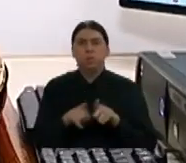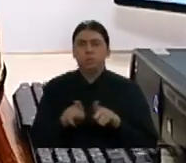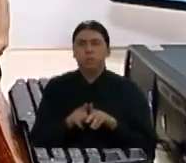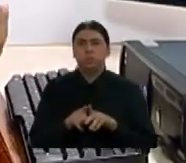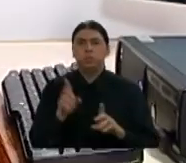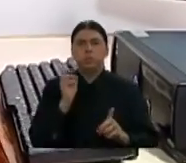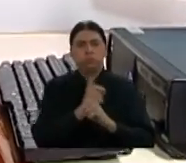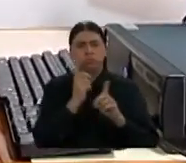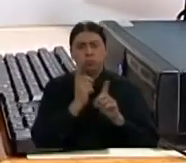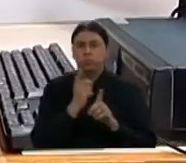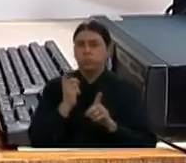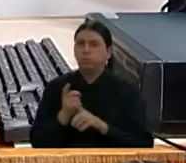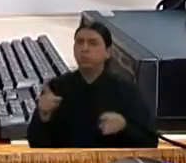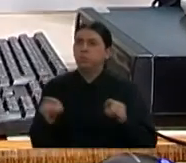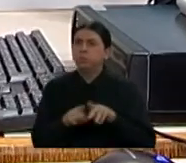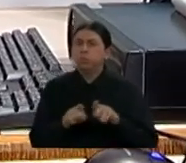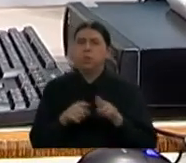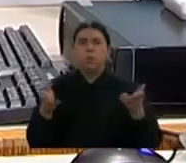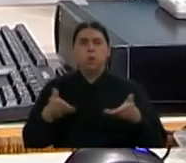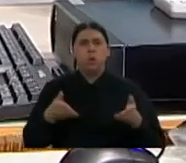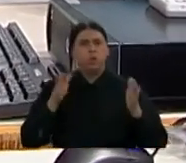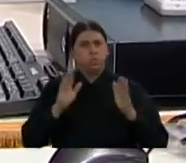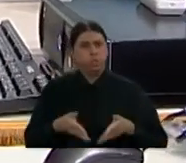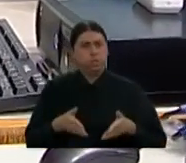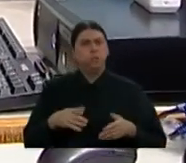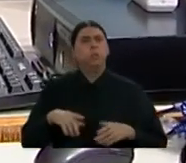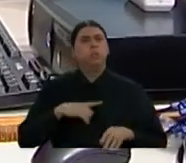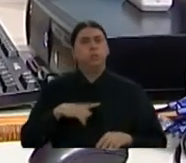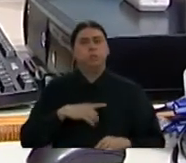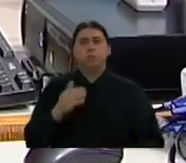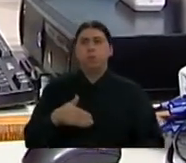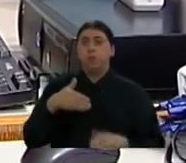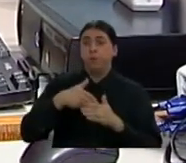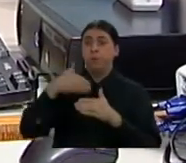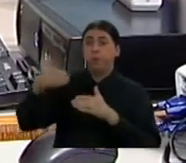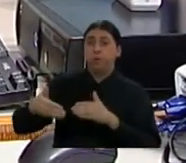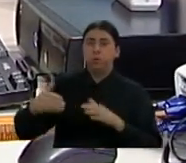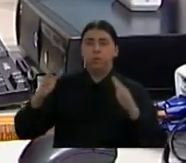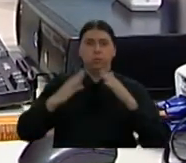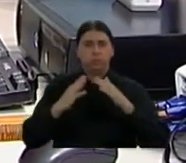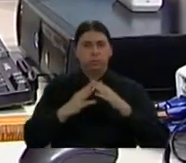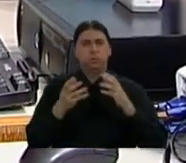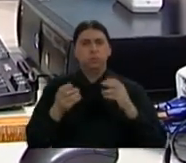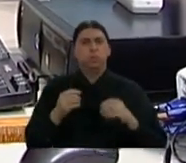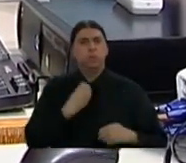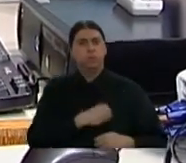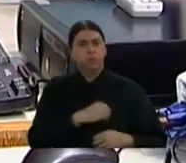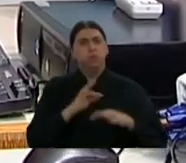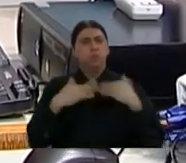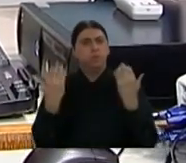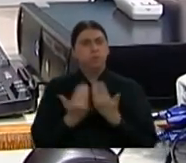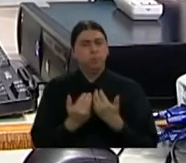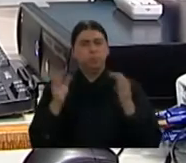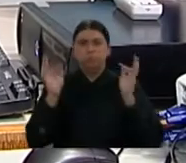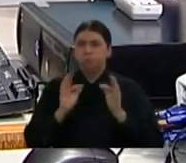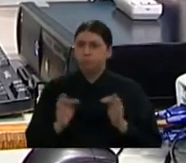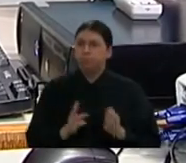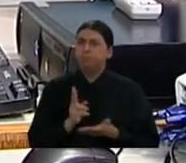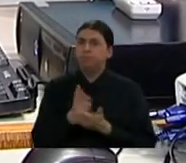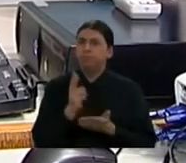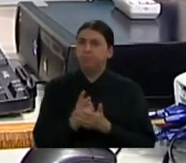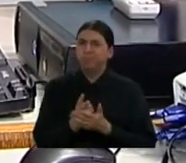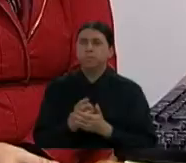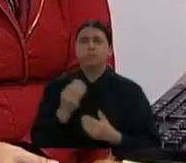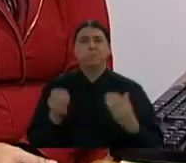encontros e que hoje já estão fora da instituição de acolhimento já vivendo com a sua família em estágio de